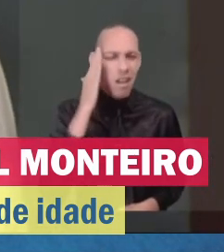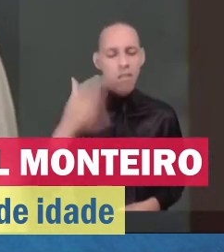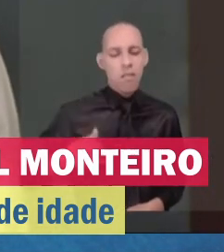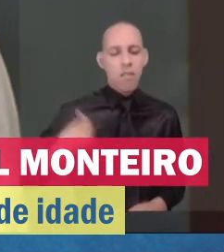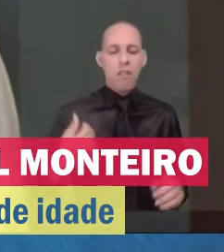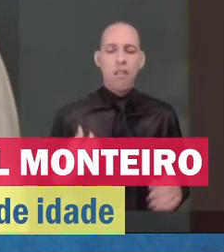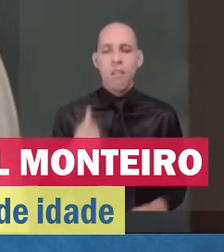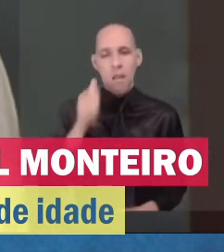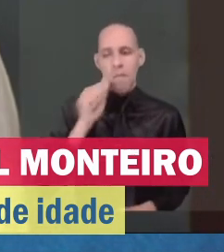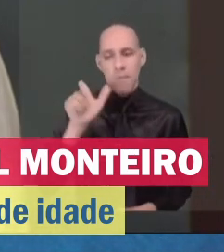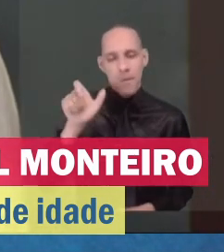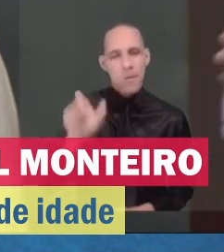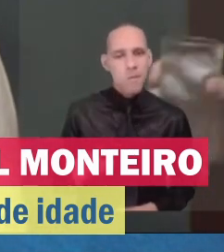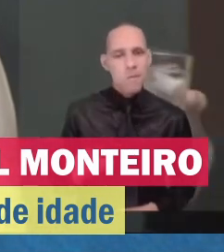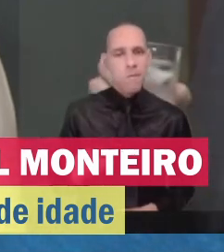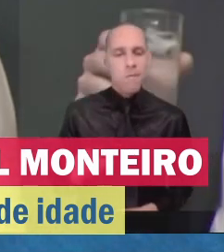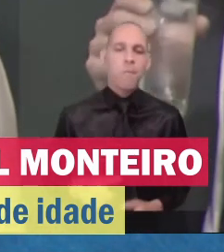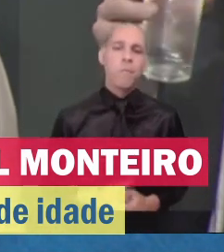à idade da vítima.